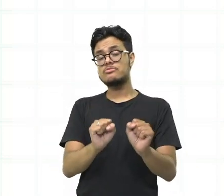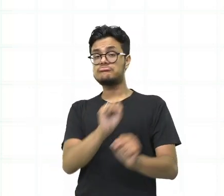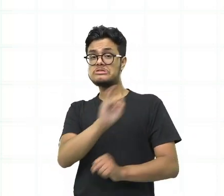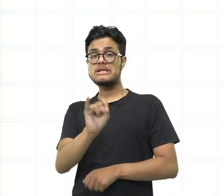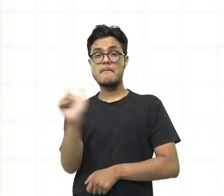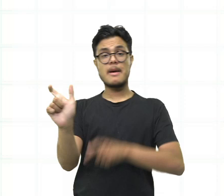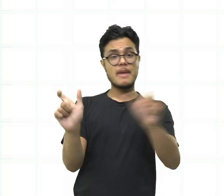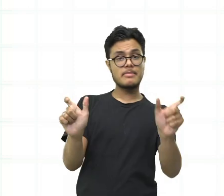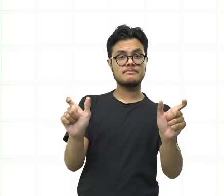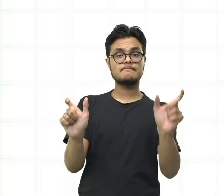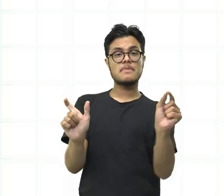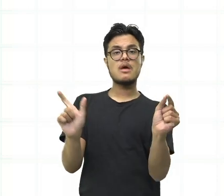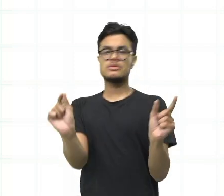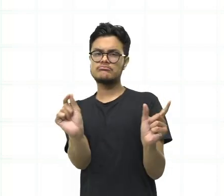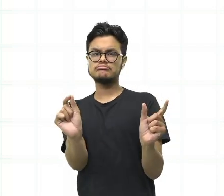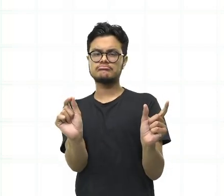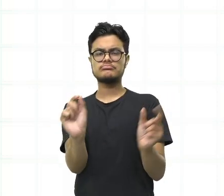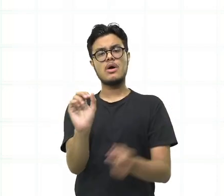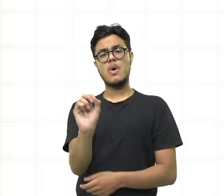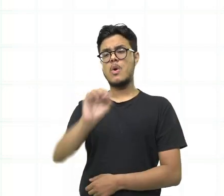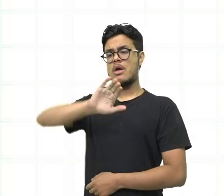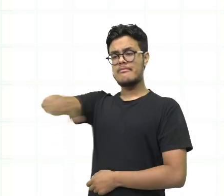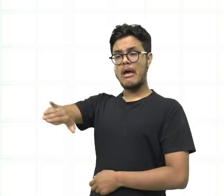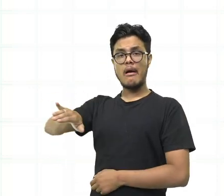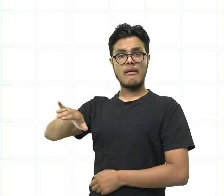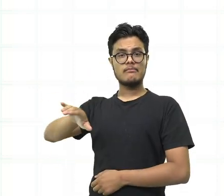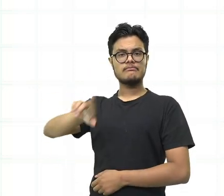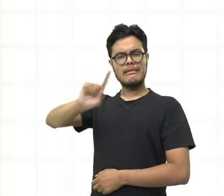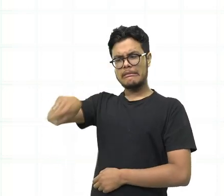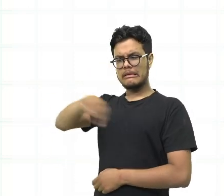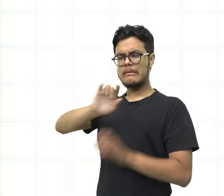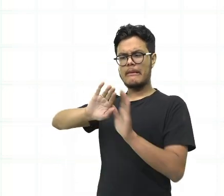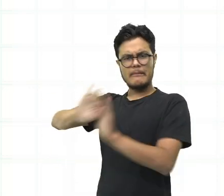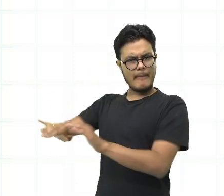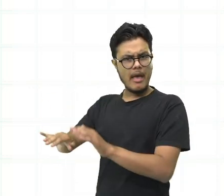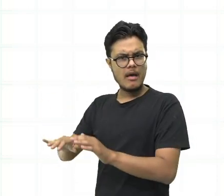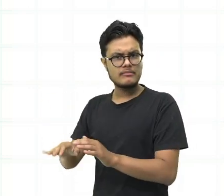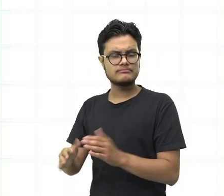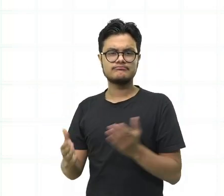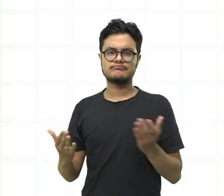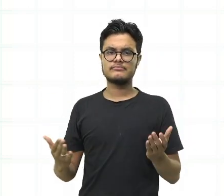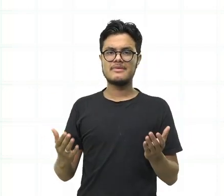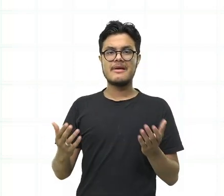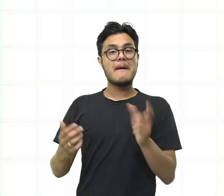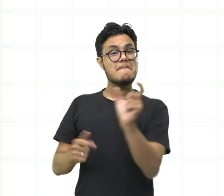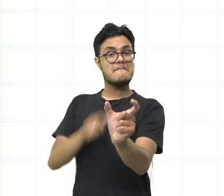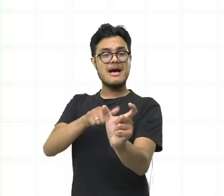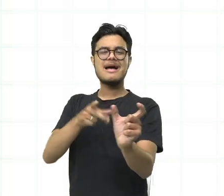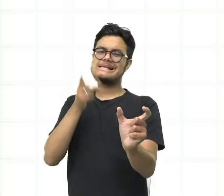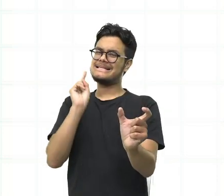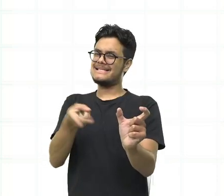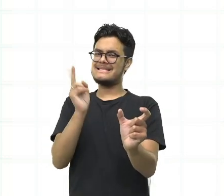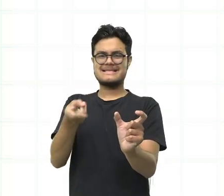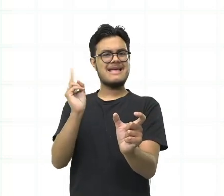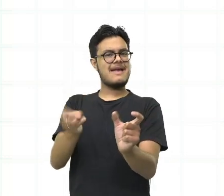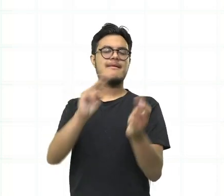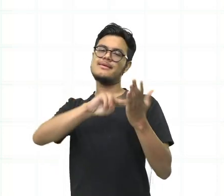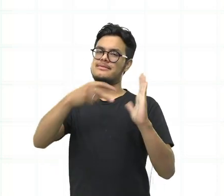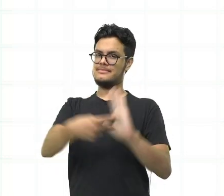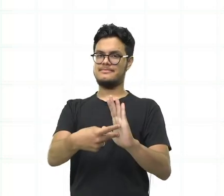os dois afixos ou tirando um, fazendo a alternância dos meus afixos, as